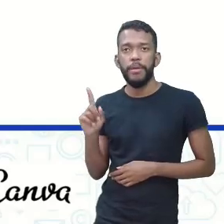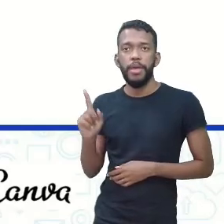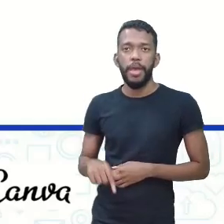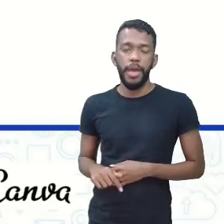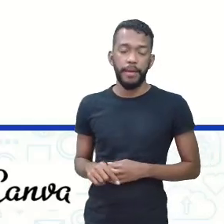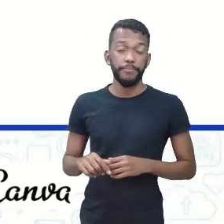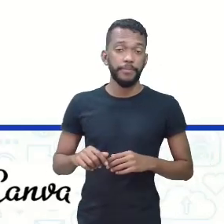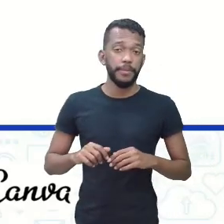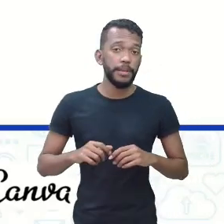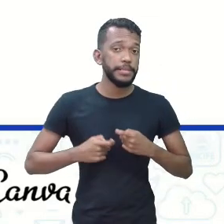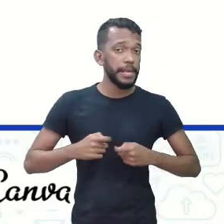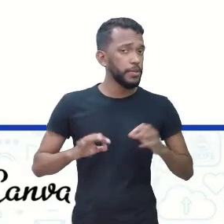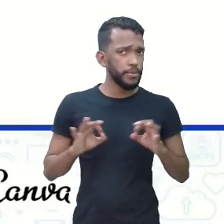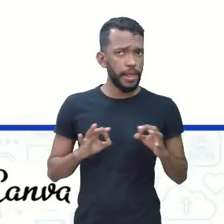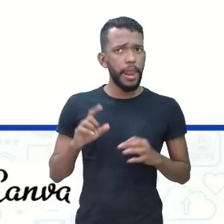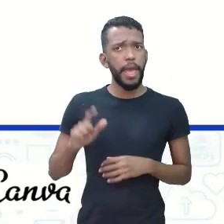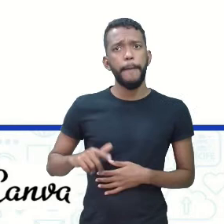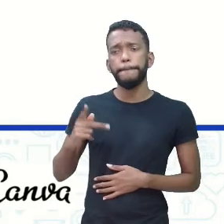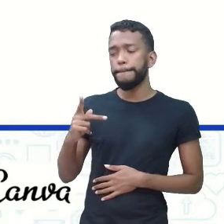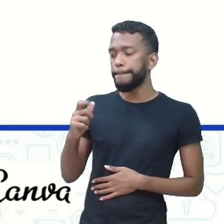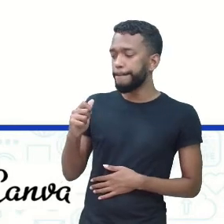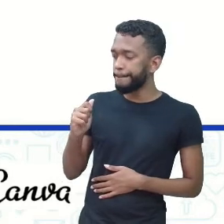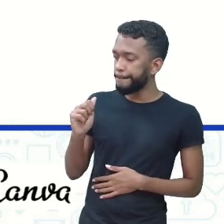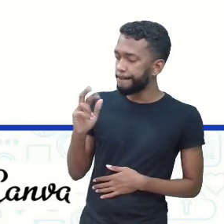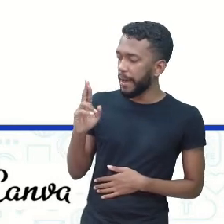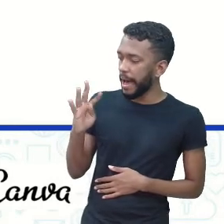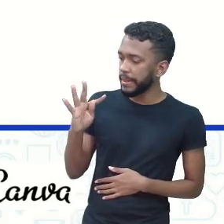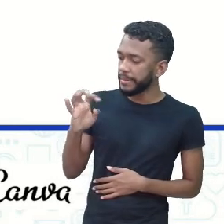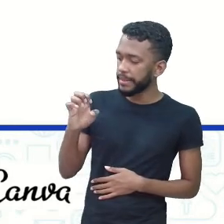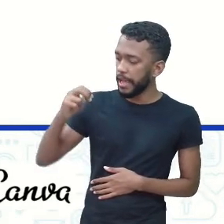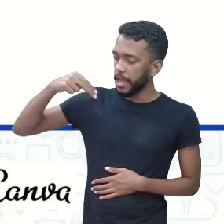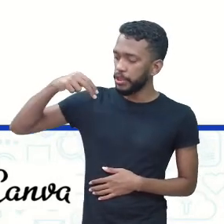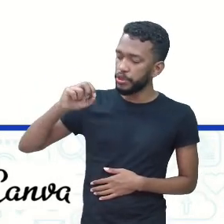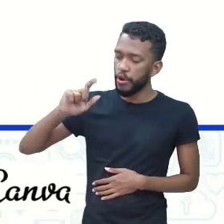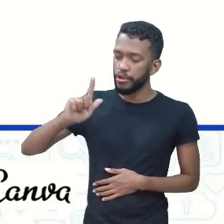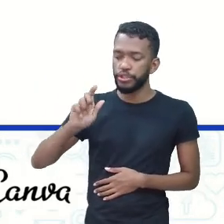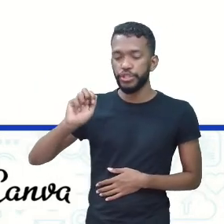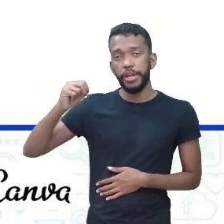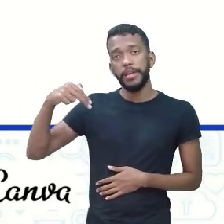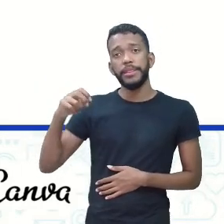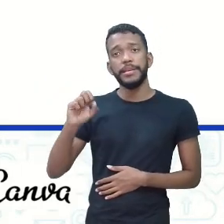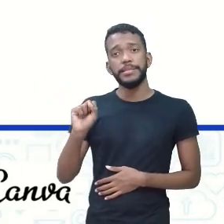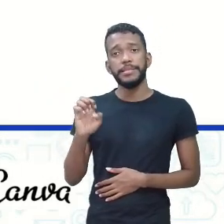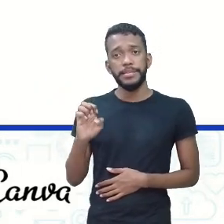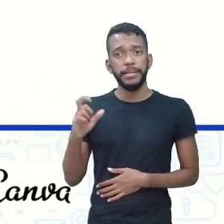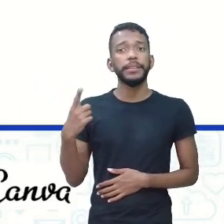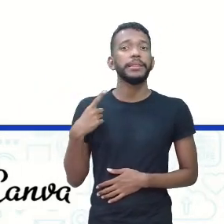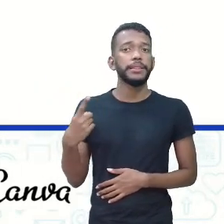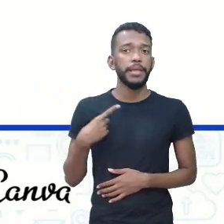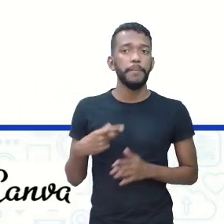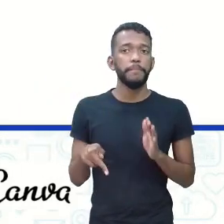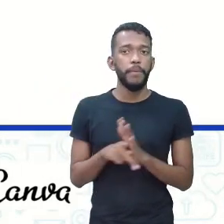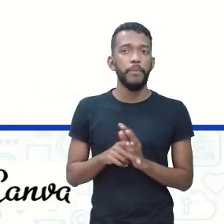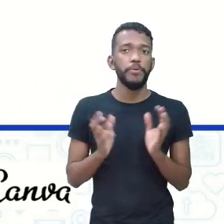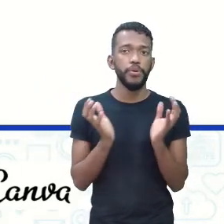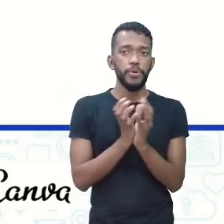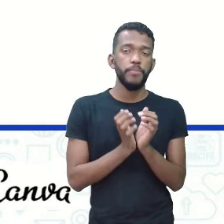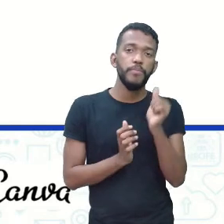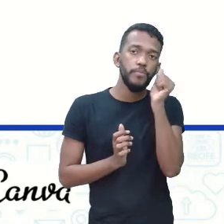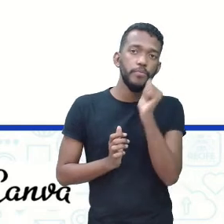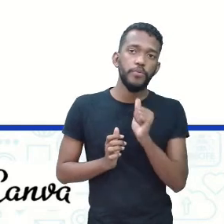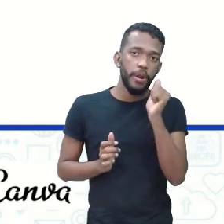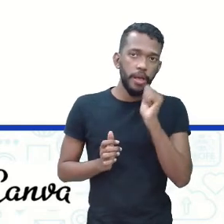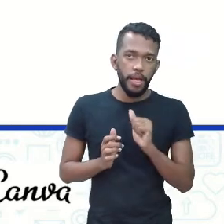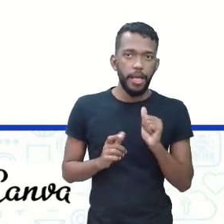E o que é a partenogênese? Ela produz a partir de células sexuais femininas que